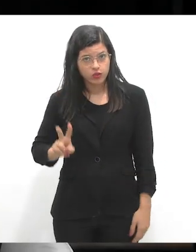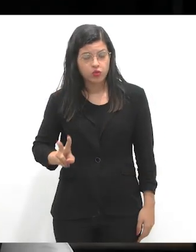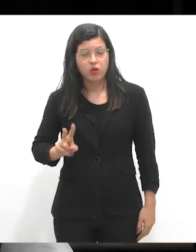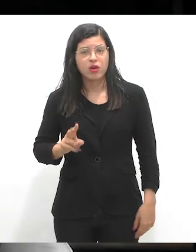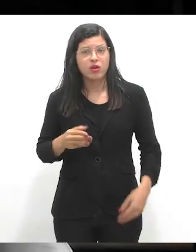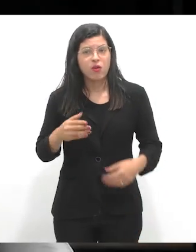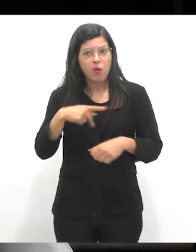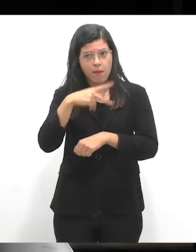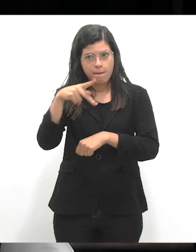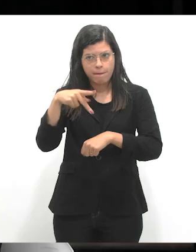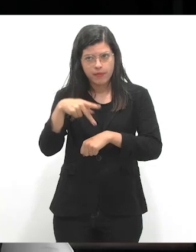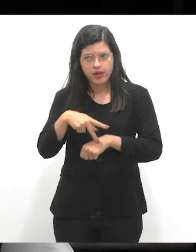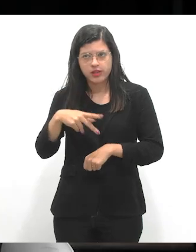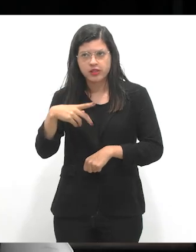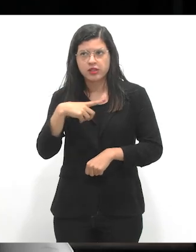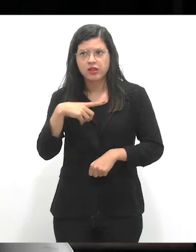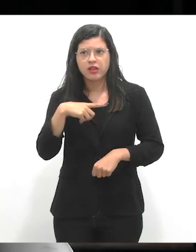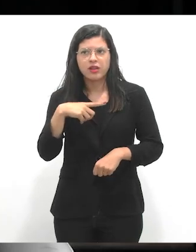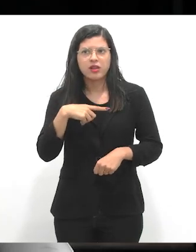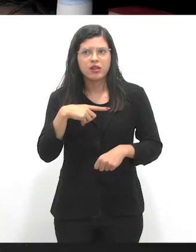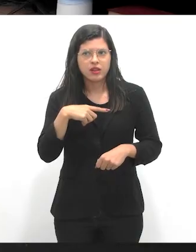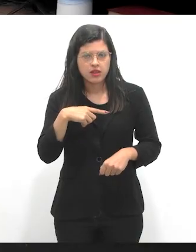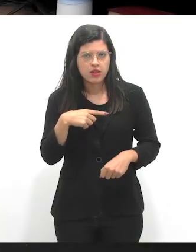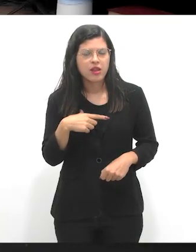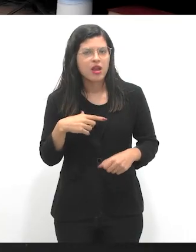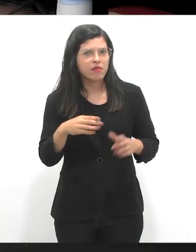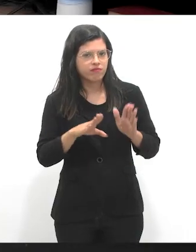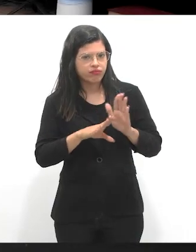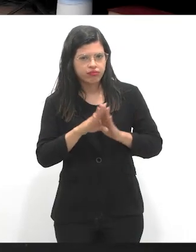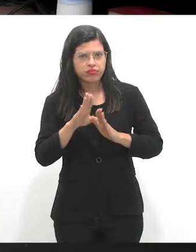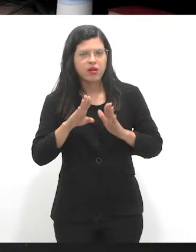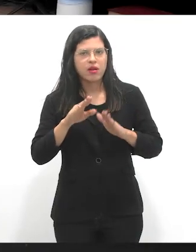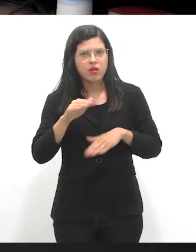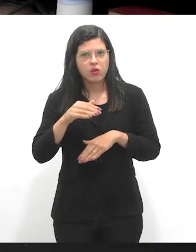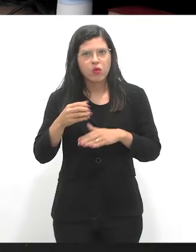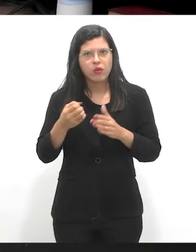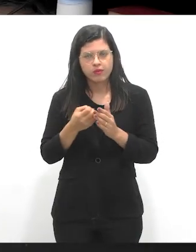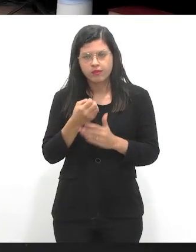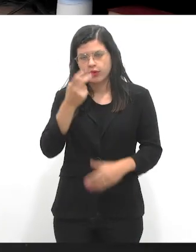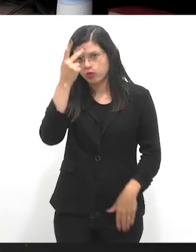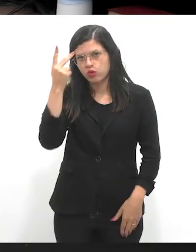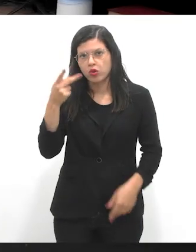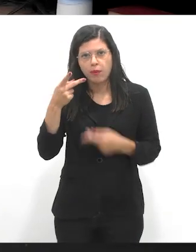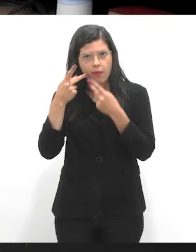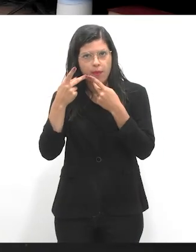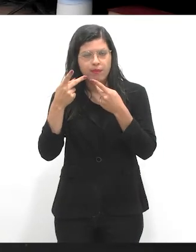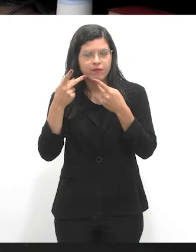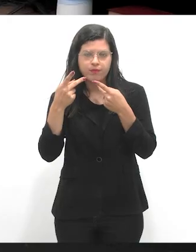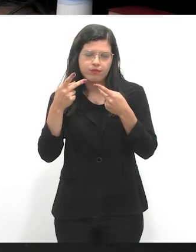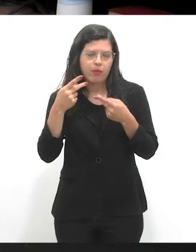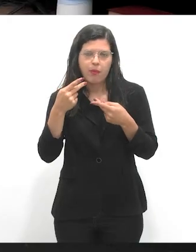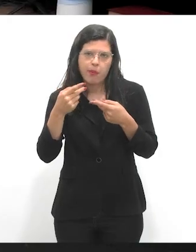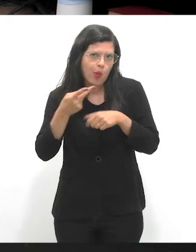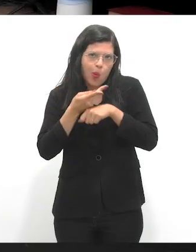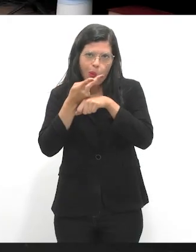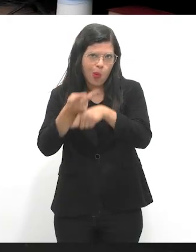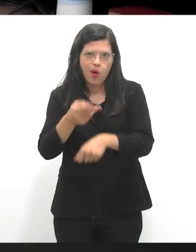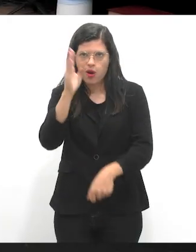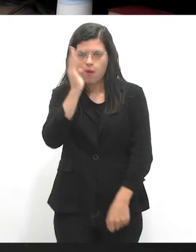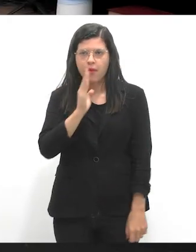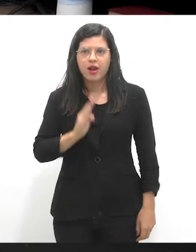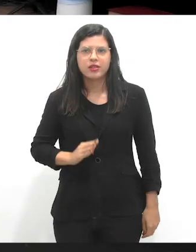exemplo da Venezuela, que é hoje o país com o maior número de pessoas que procuram o Brasil como um refúgio dentro dessa